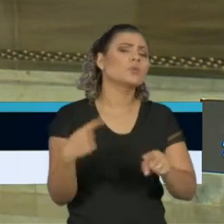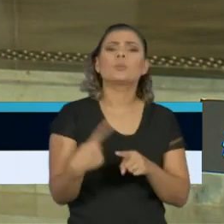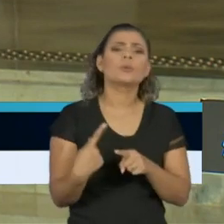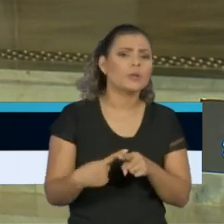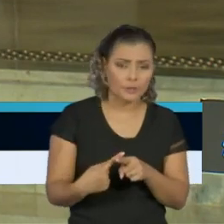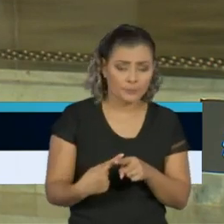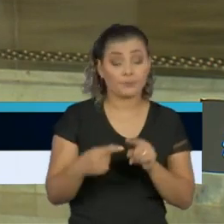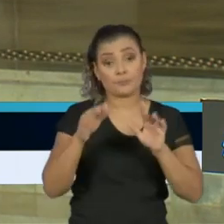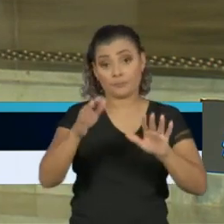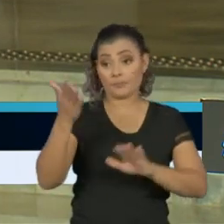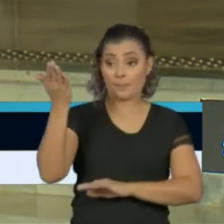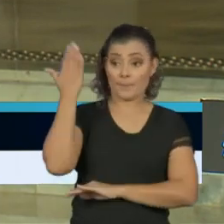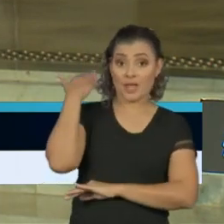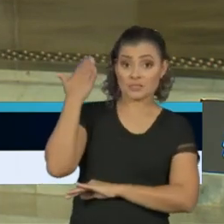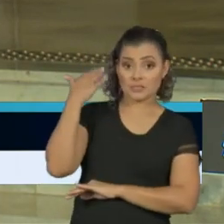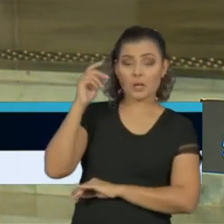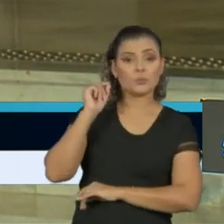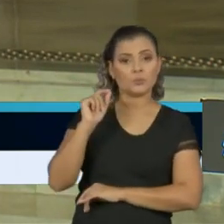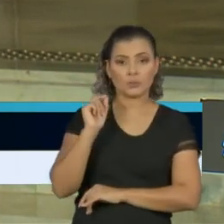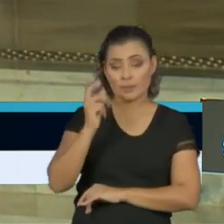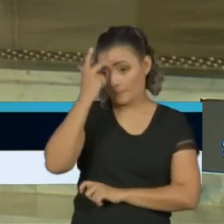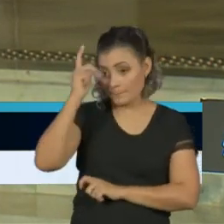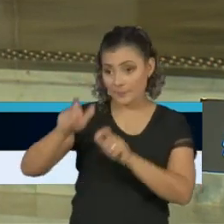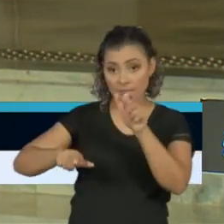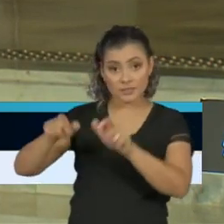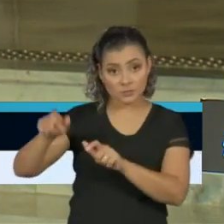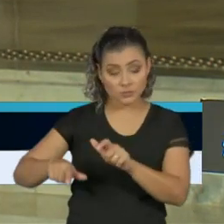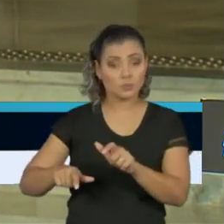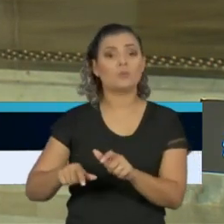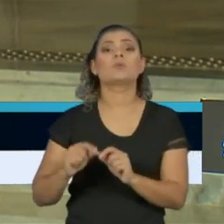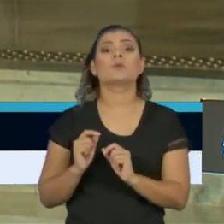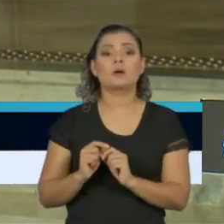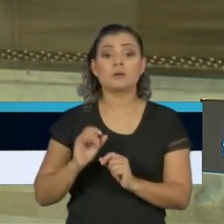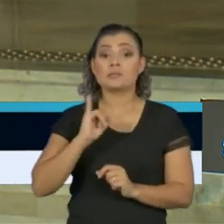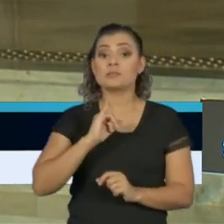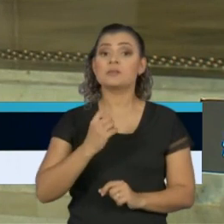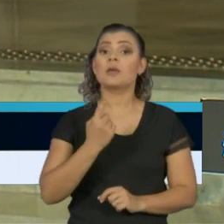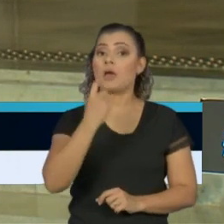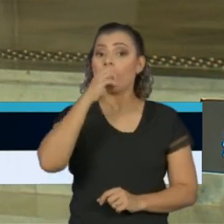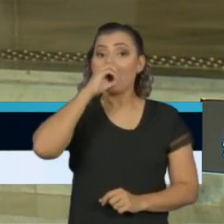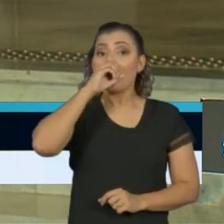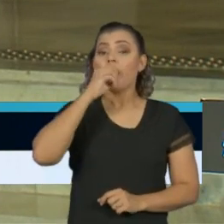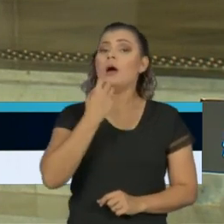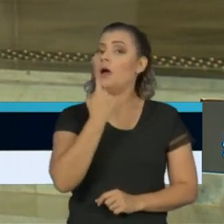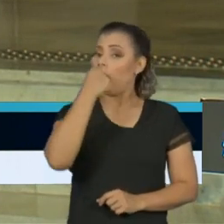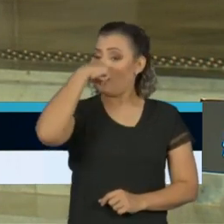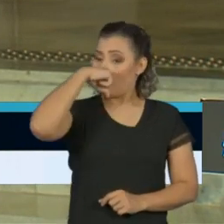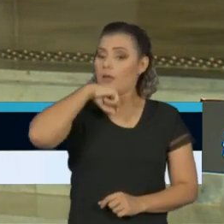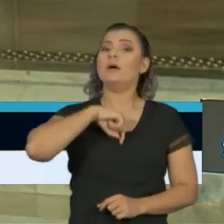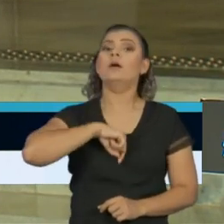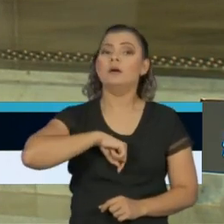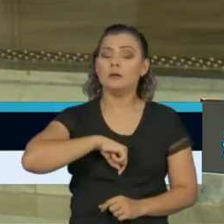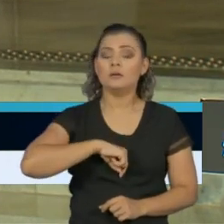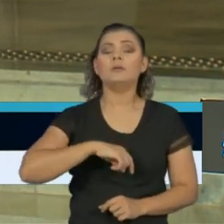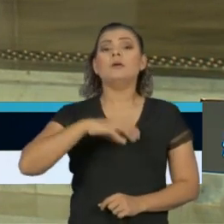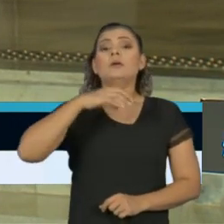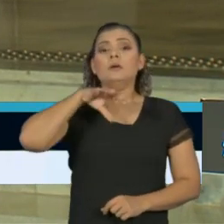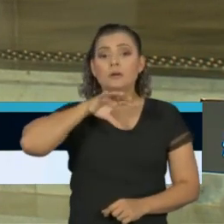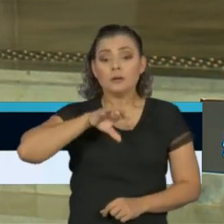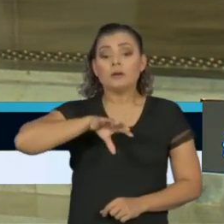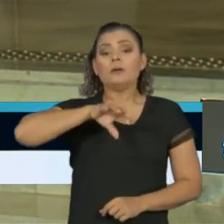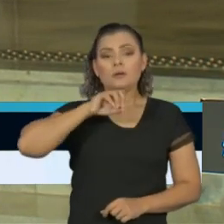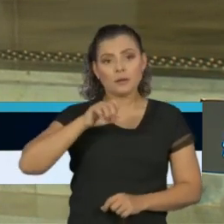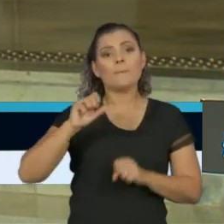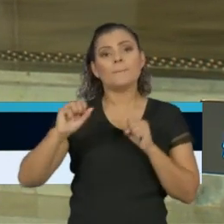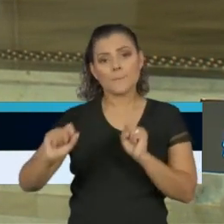anterior dizia que este paciente, só quando entubado e no respirador, pudesse ser medicado